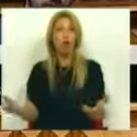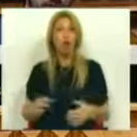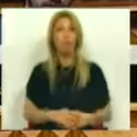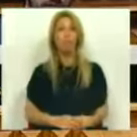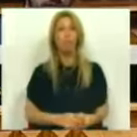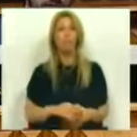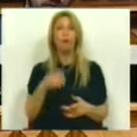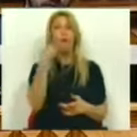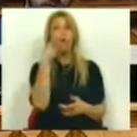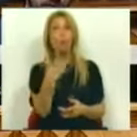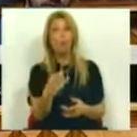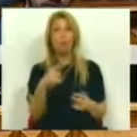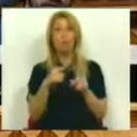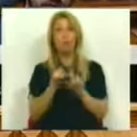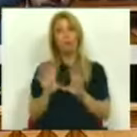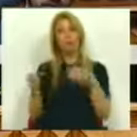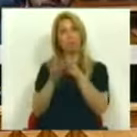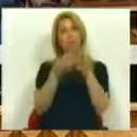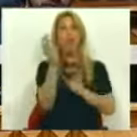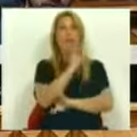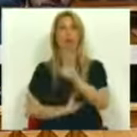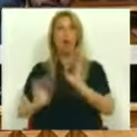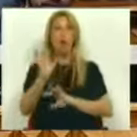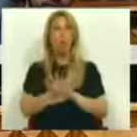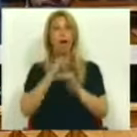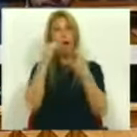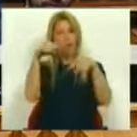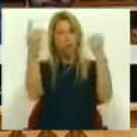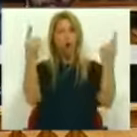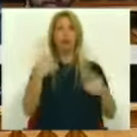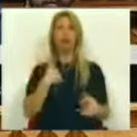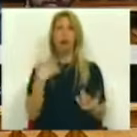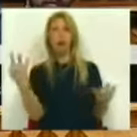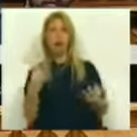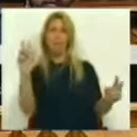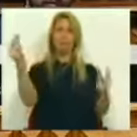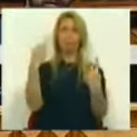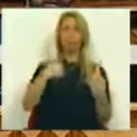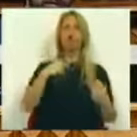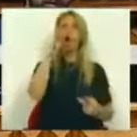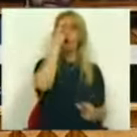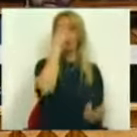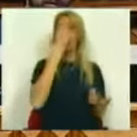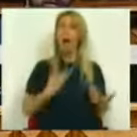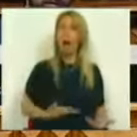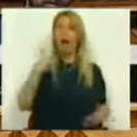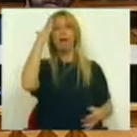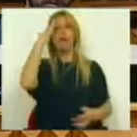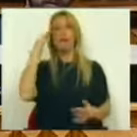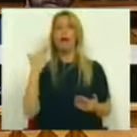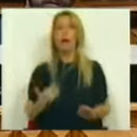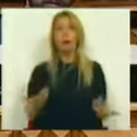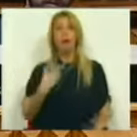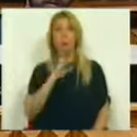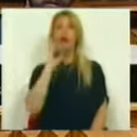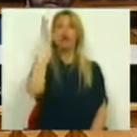reconhecimento que as instâncias europeias têm demonstrado do nosso esforço e da nossa capacidade são também a resposta